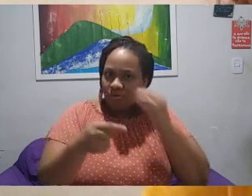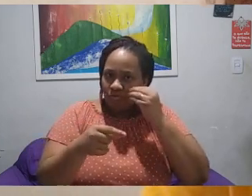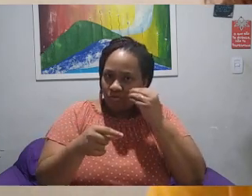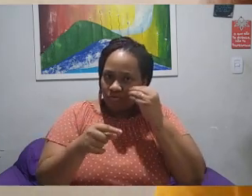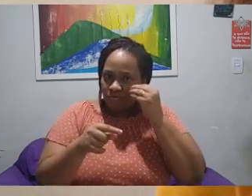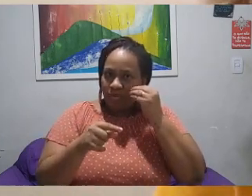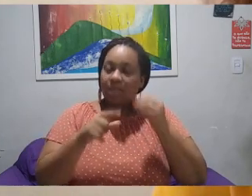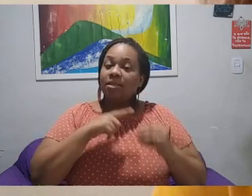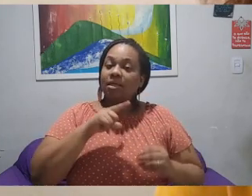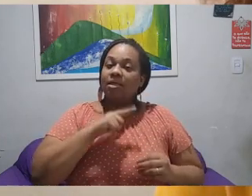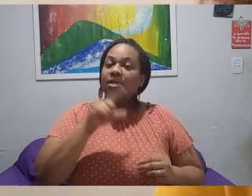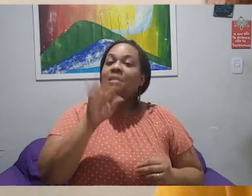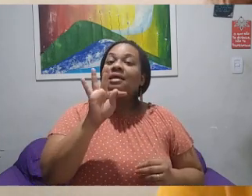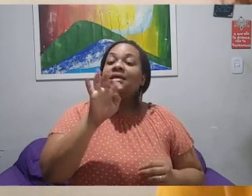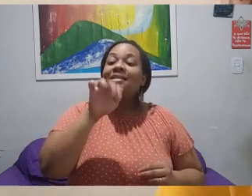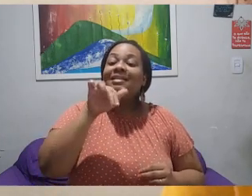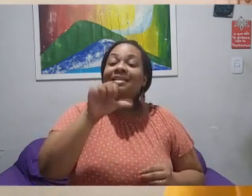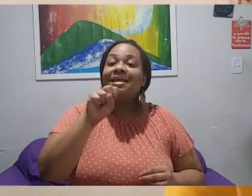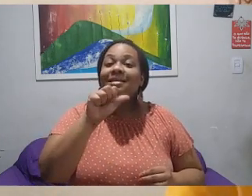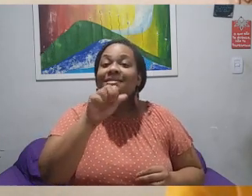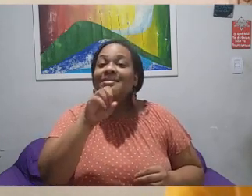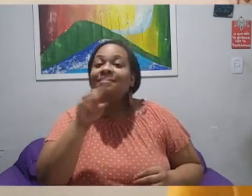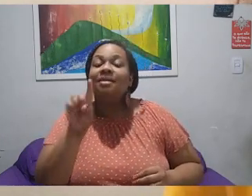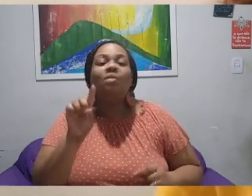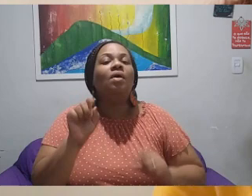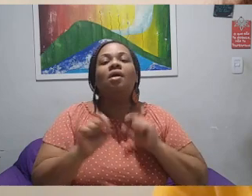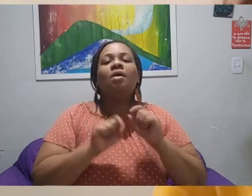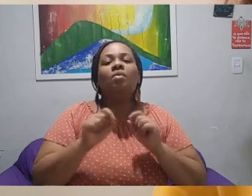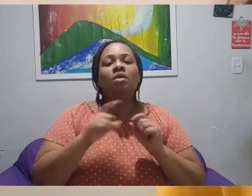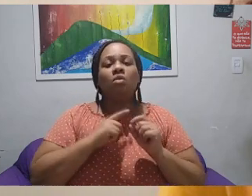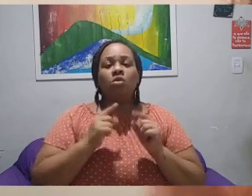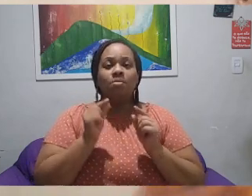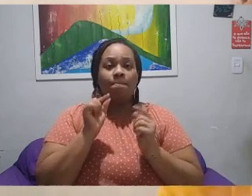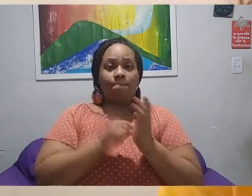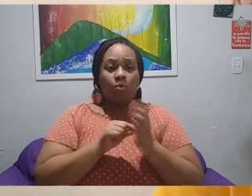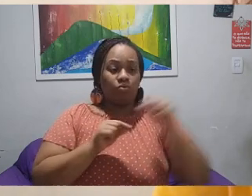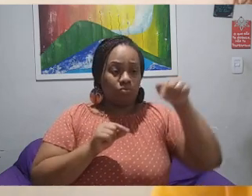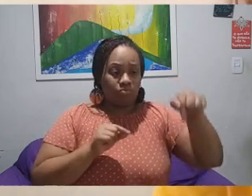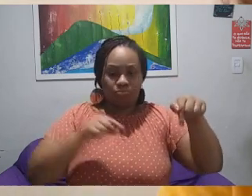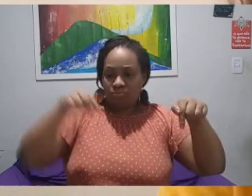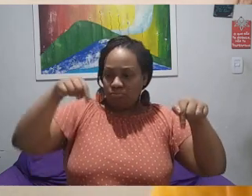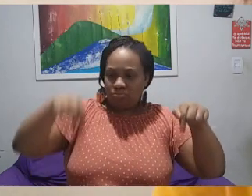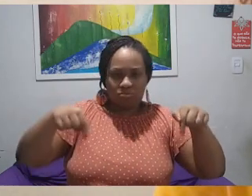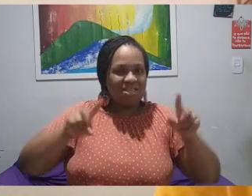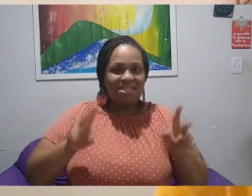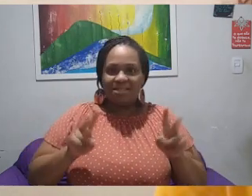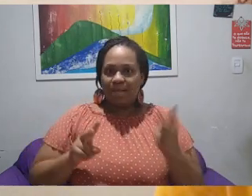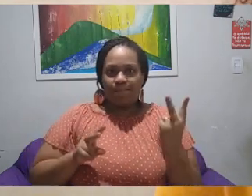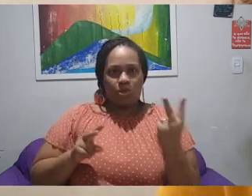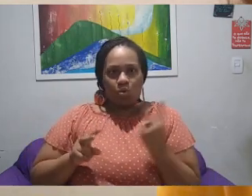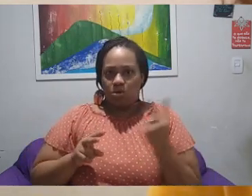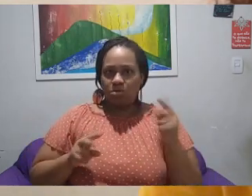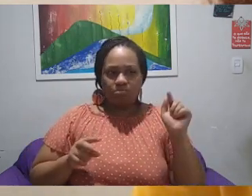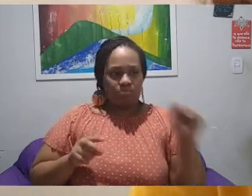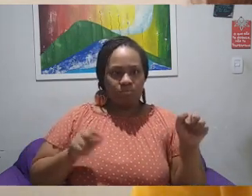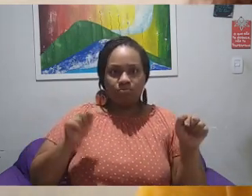seguir. Tensão elétrica ou diferencial de potencial, DDP, ocorre entre 2 pontos, sempre entre 2